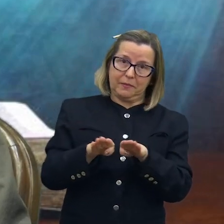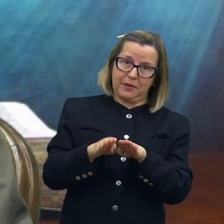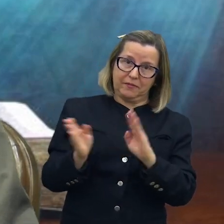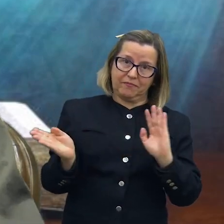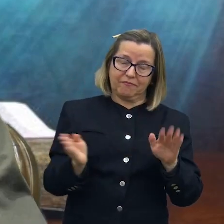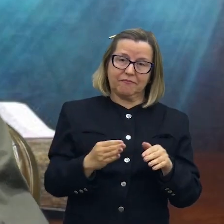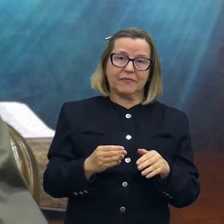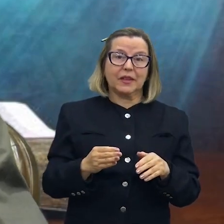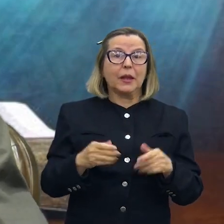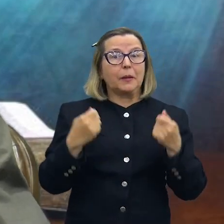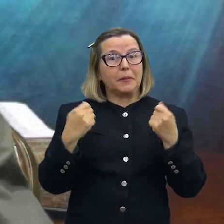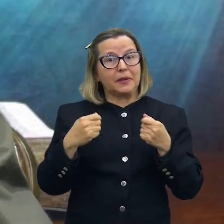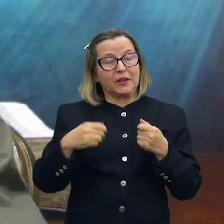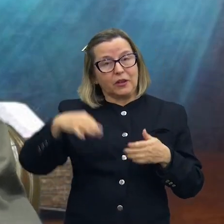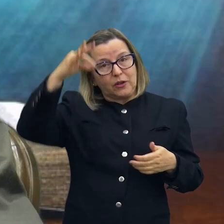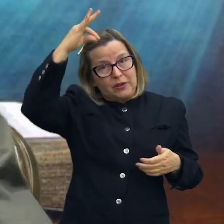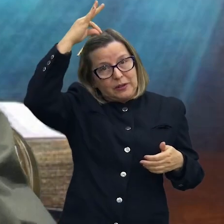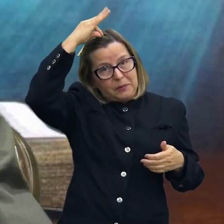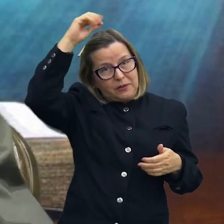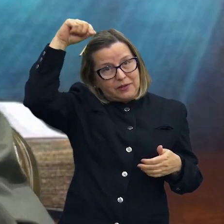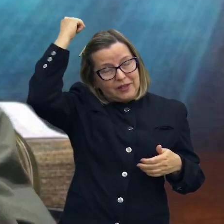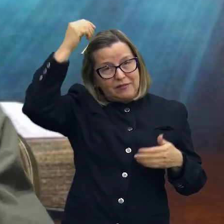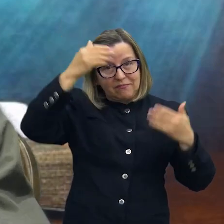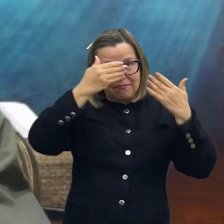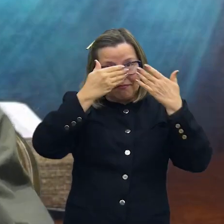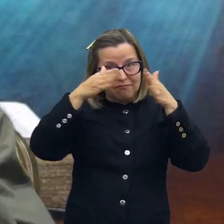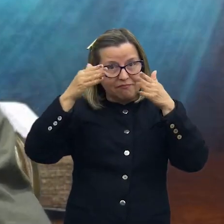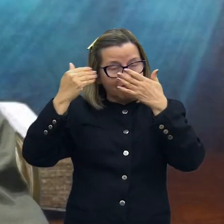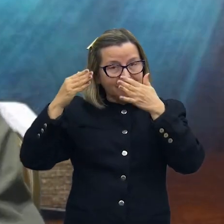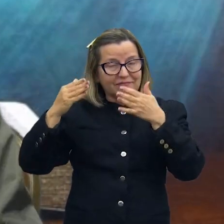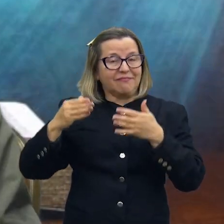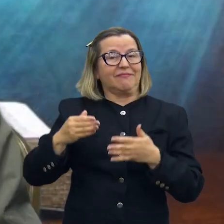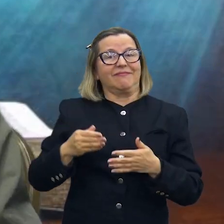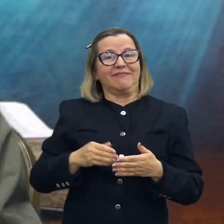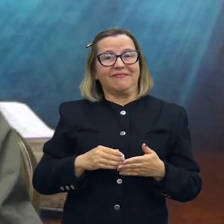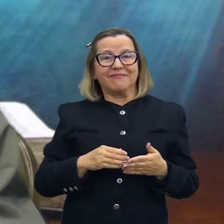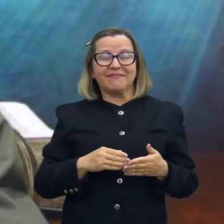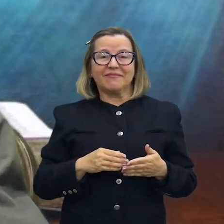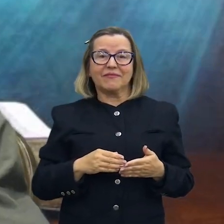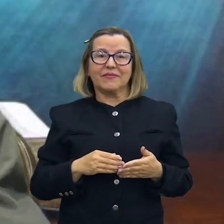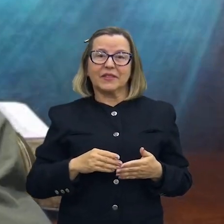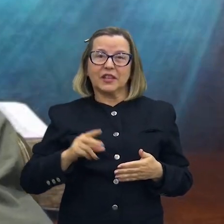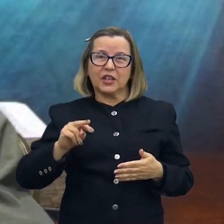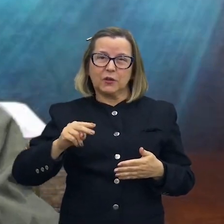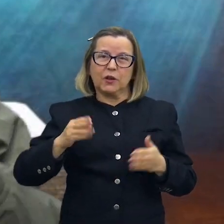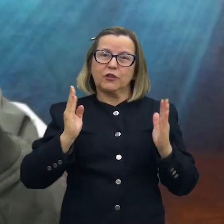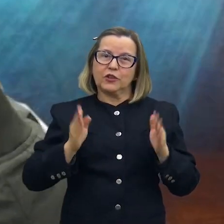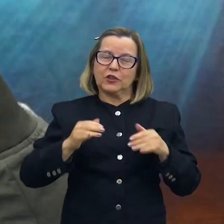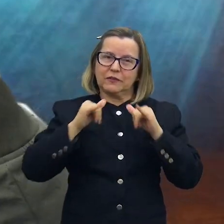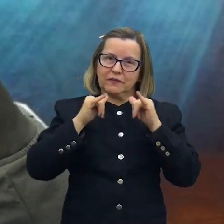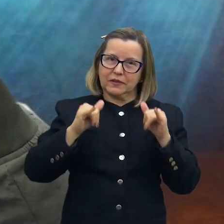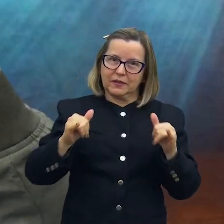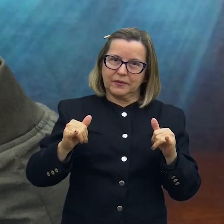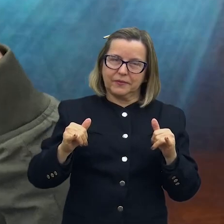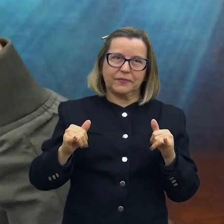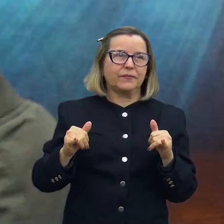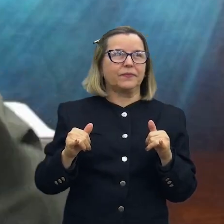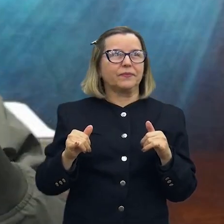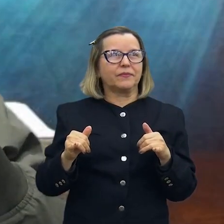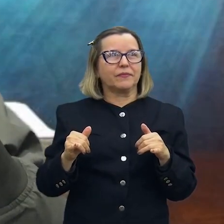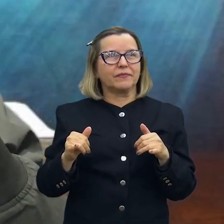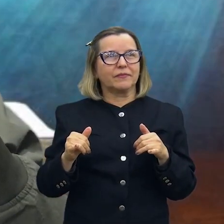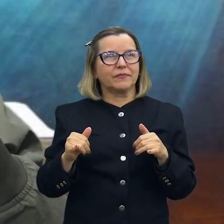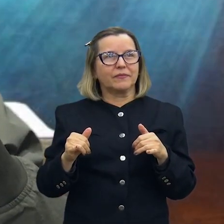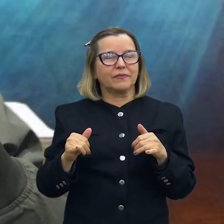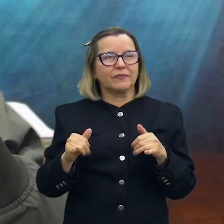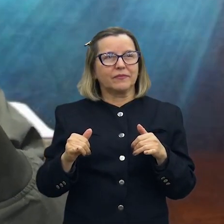Precisamos que o Espírito abra o nosso entendimento, que como eu disse no começo, está